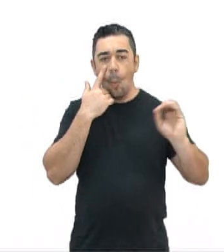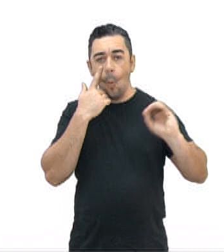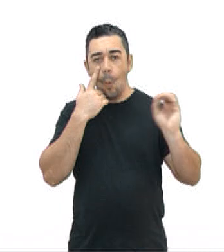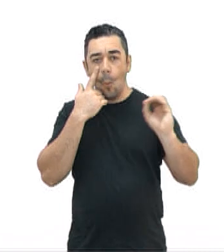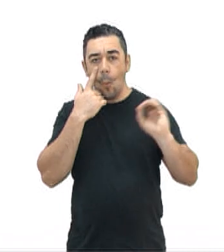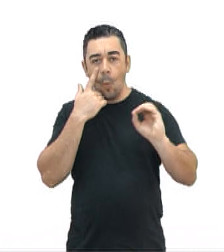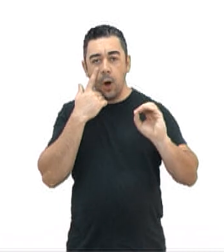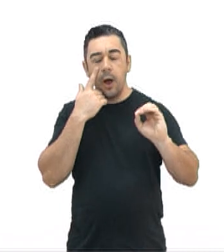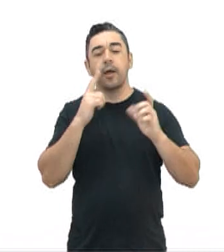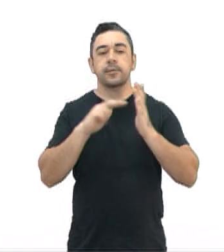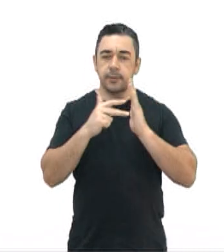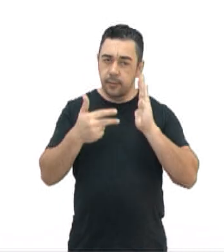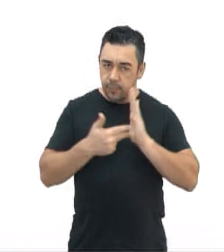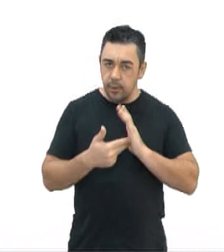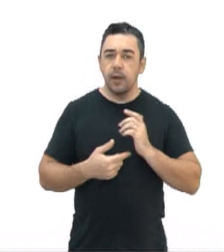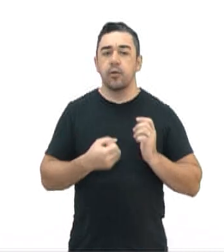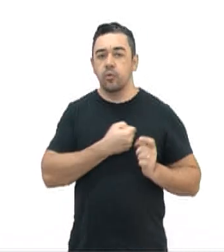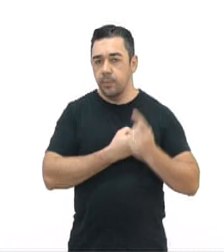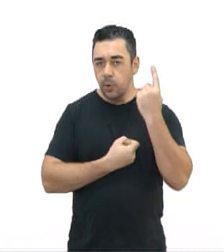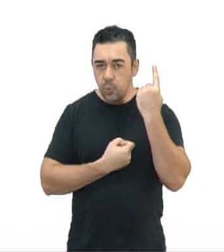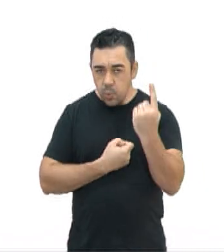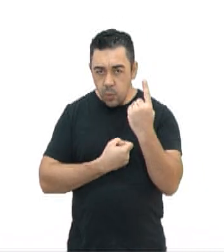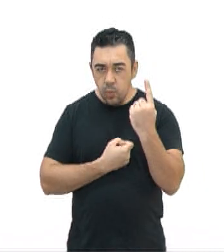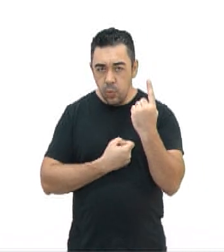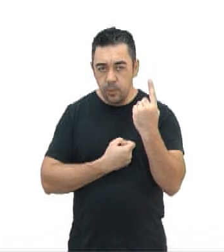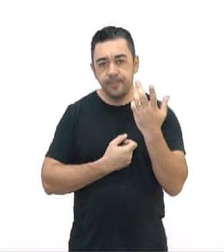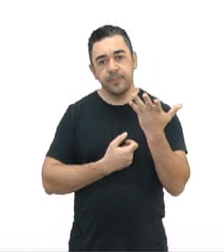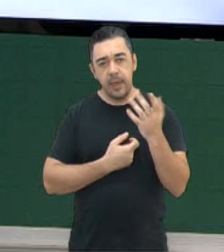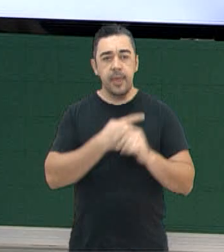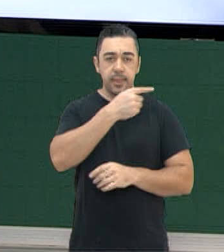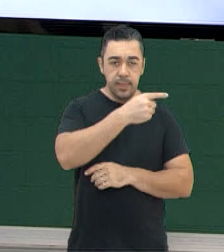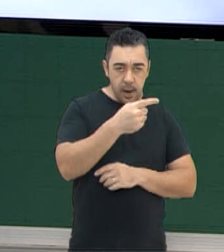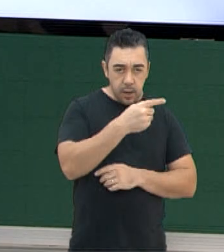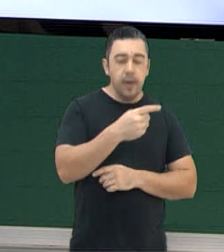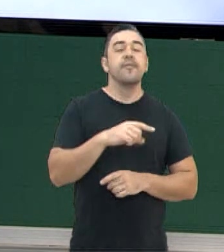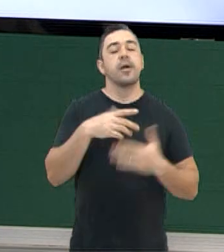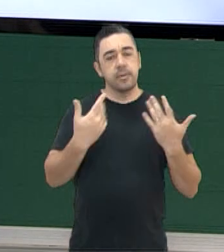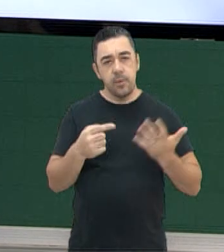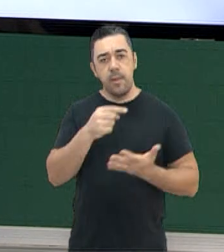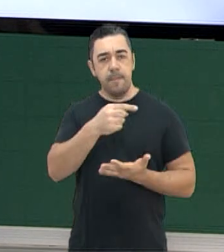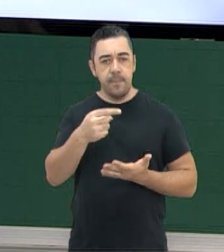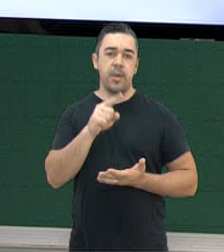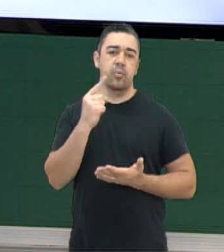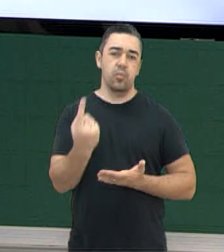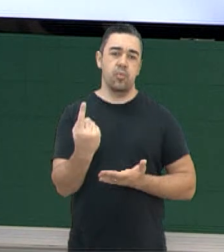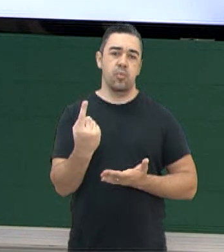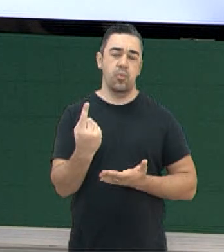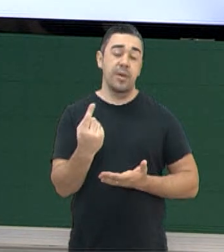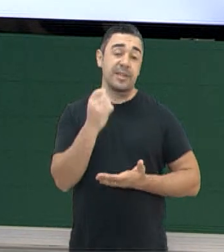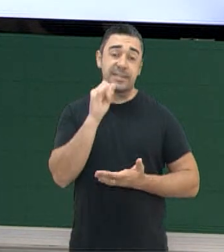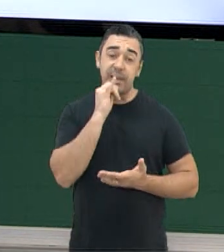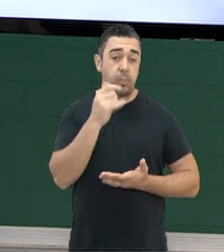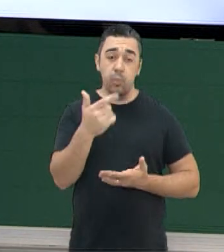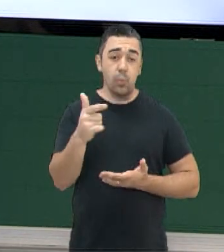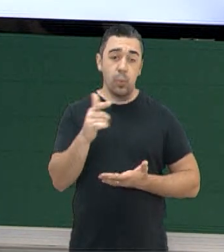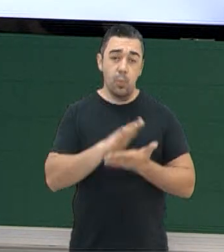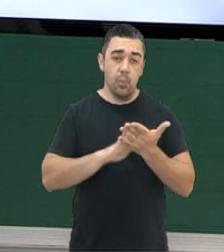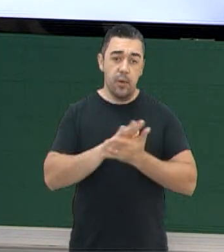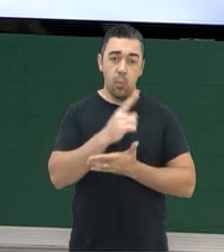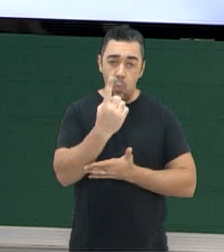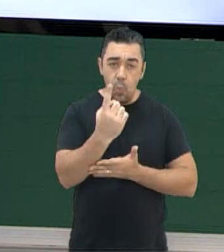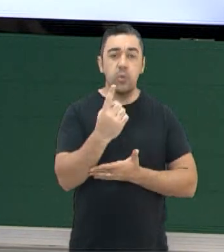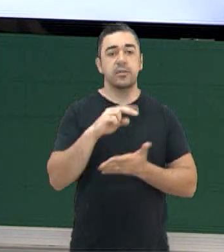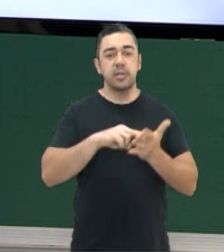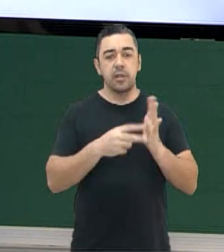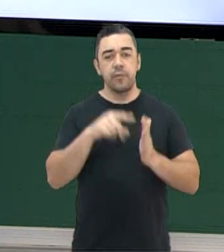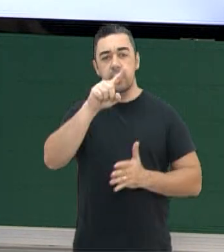número, mas é aquilo que eu falei. Se não tem número, é porque tem o número 1. Porque se não tiver o número 1, está